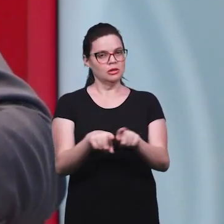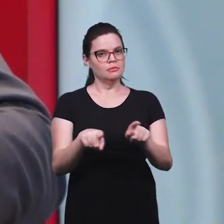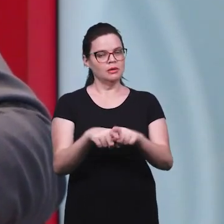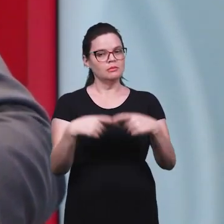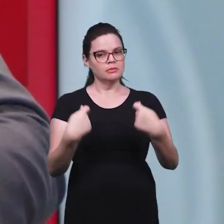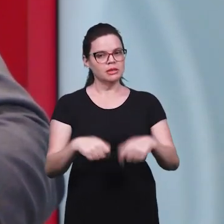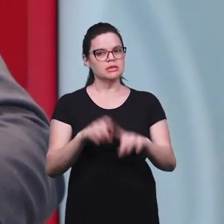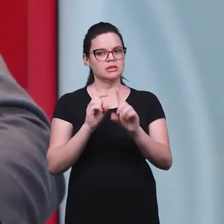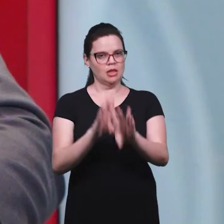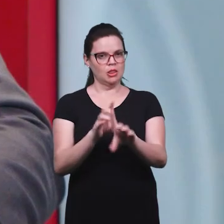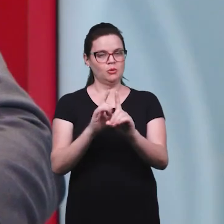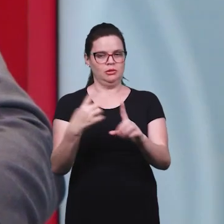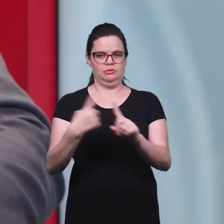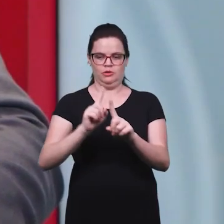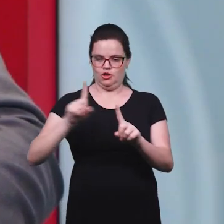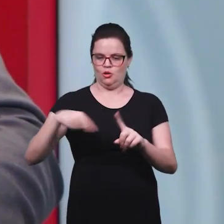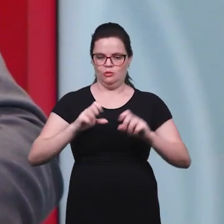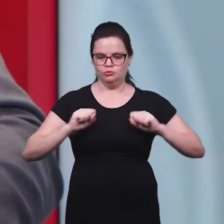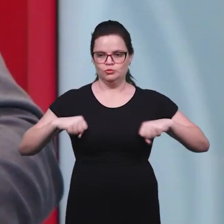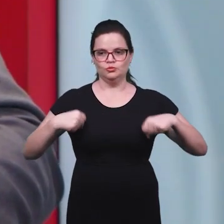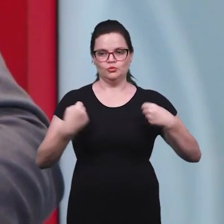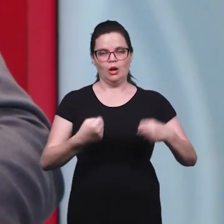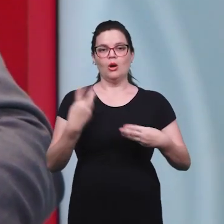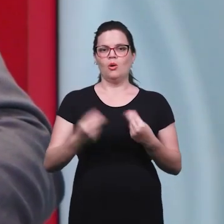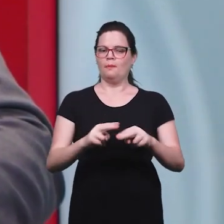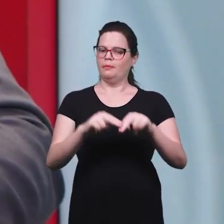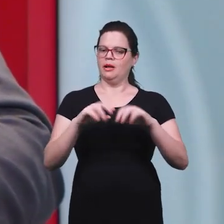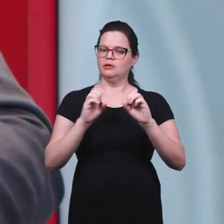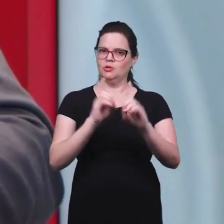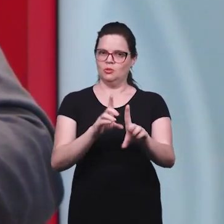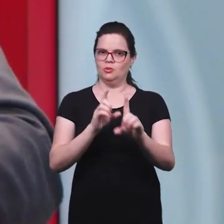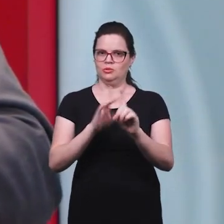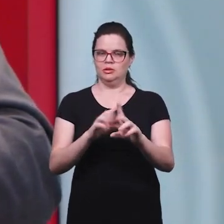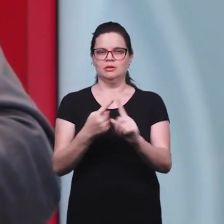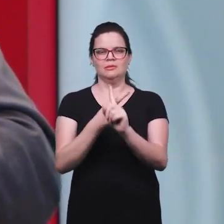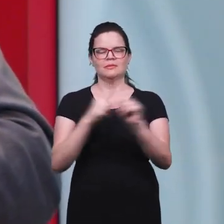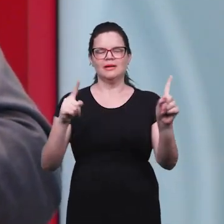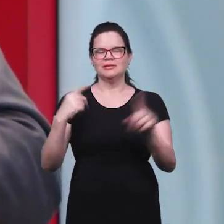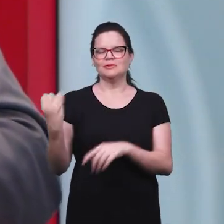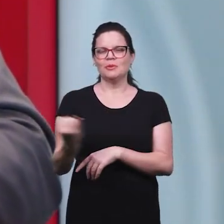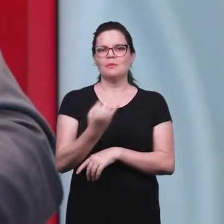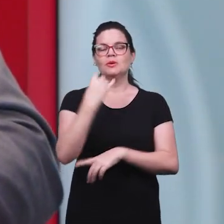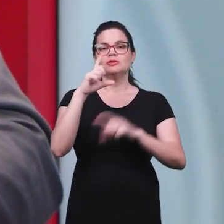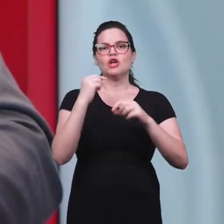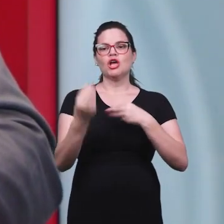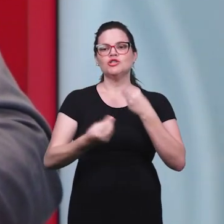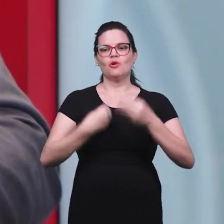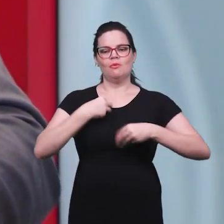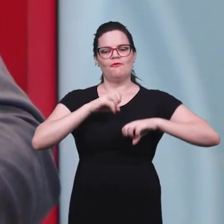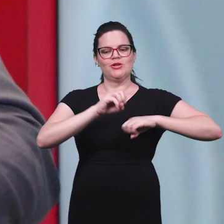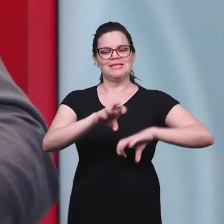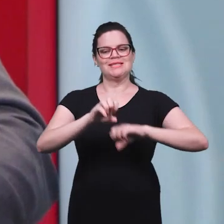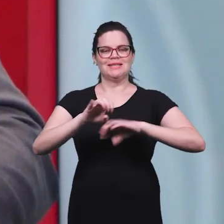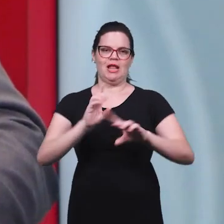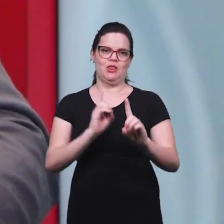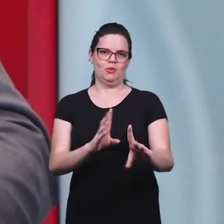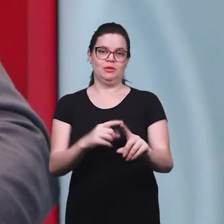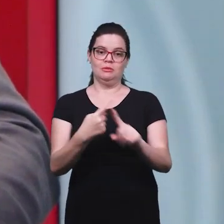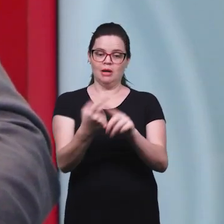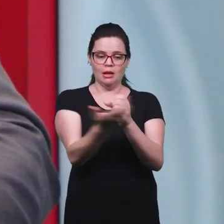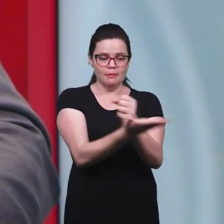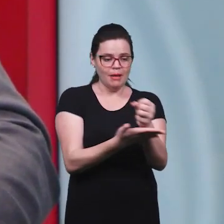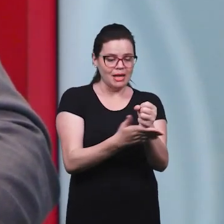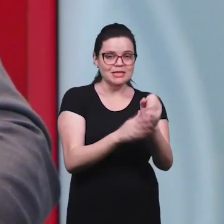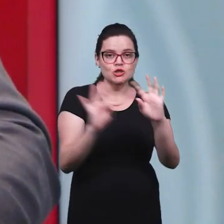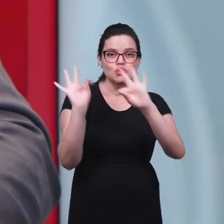onde sustenta a igreja, mas o importante é essa transmissão da herança também, porque a doutrina é a